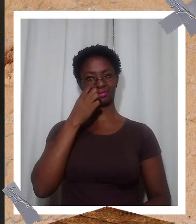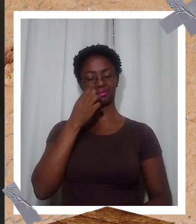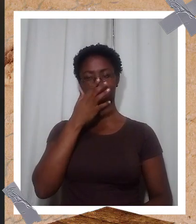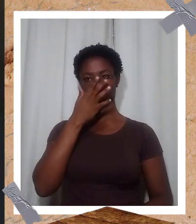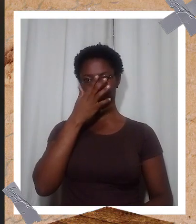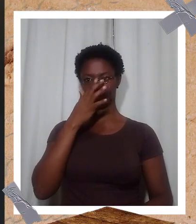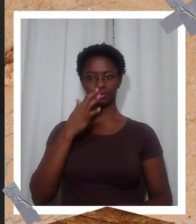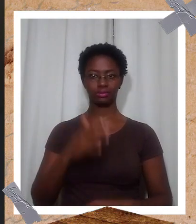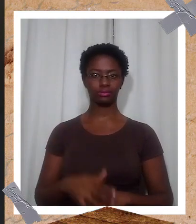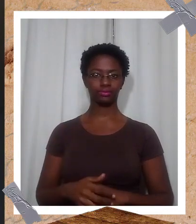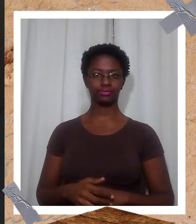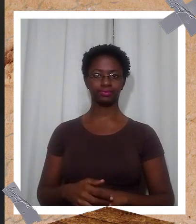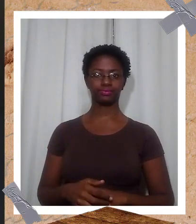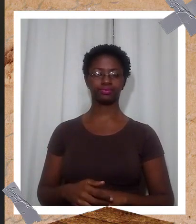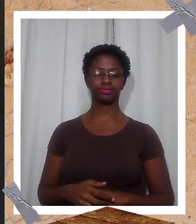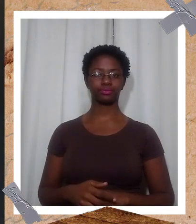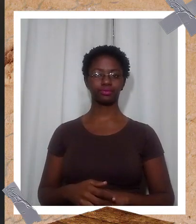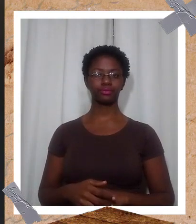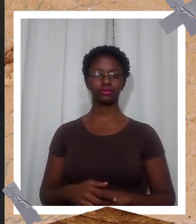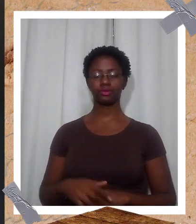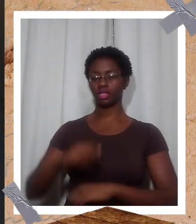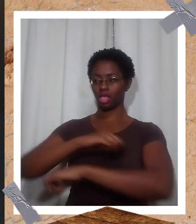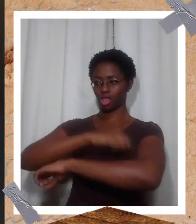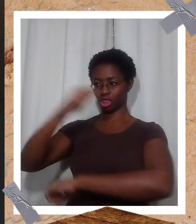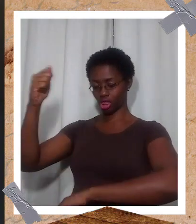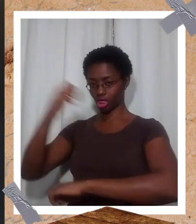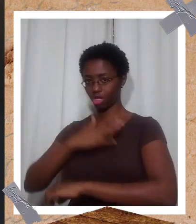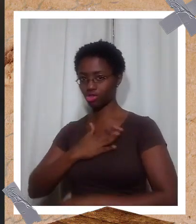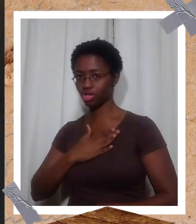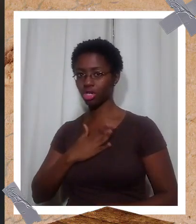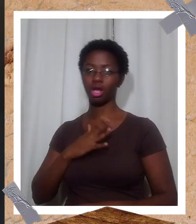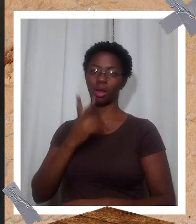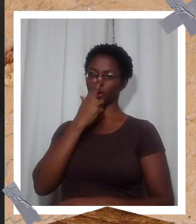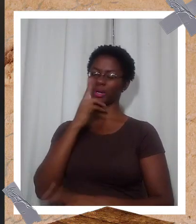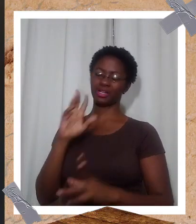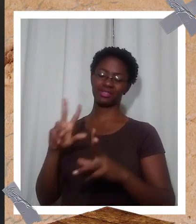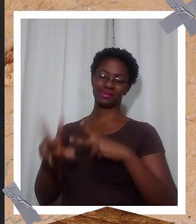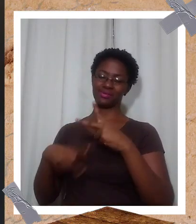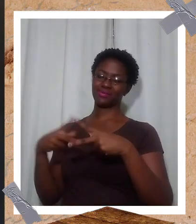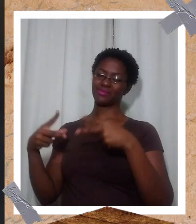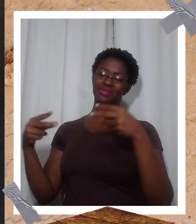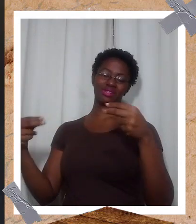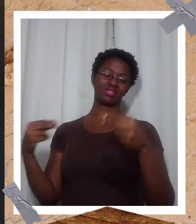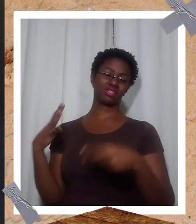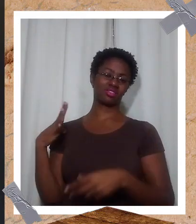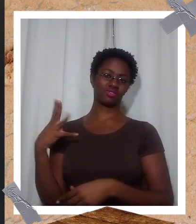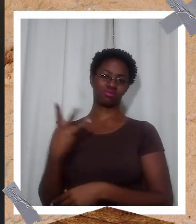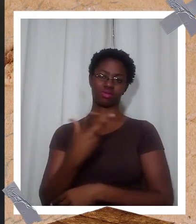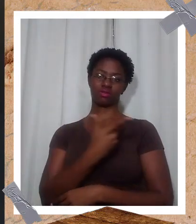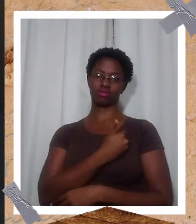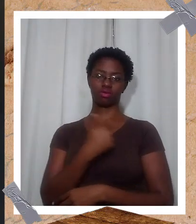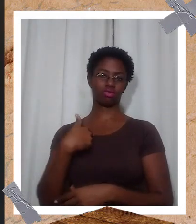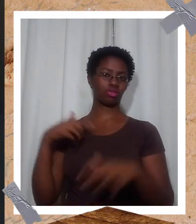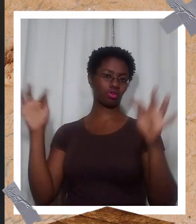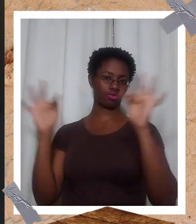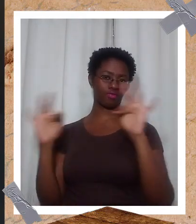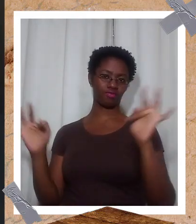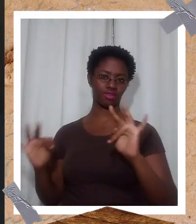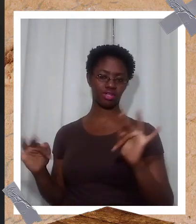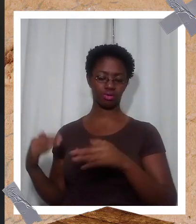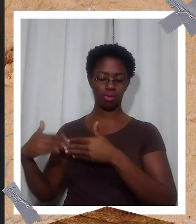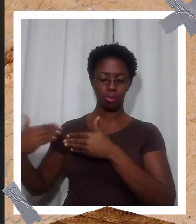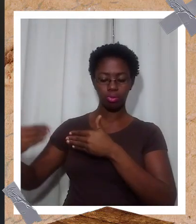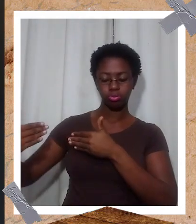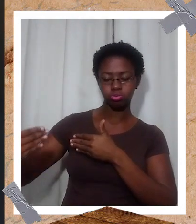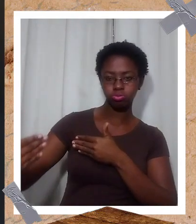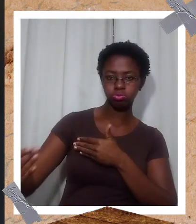Isso daqui da minha janela. Da minha janela é um grande presente. Assim, sou muito feliz com a trajetória